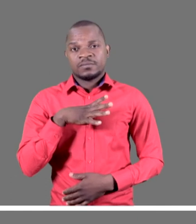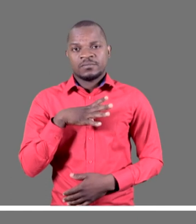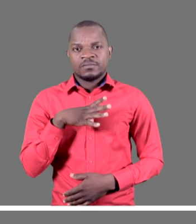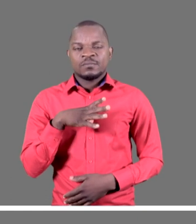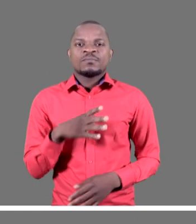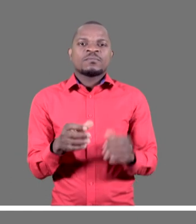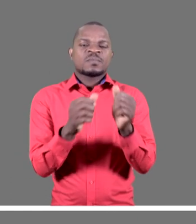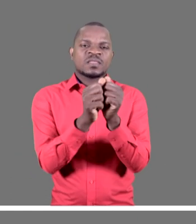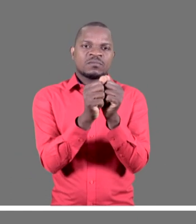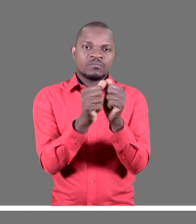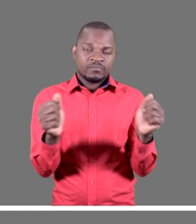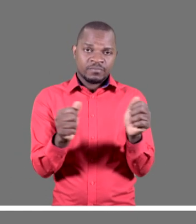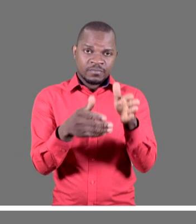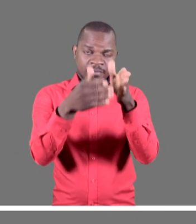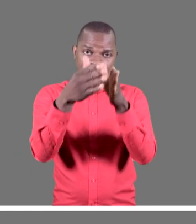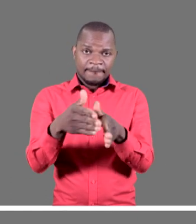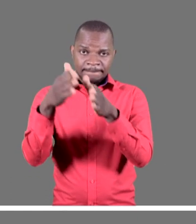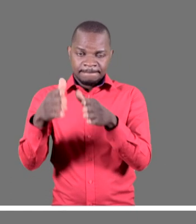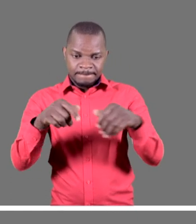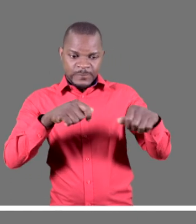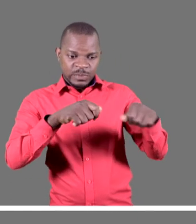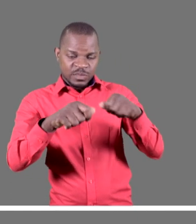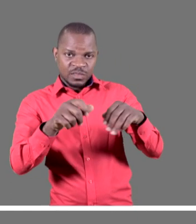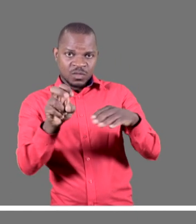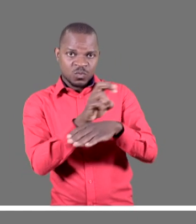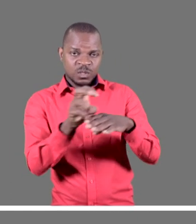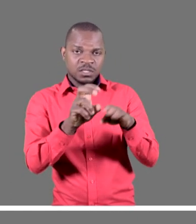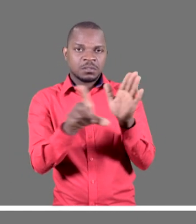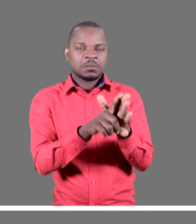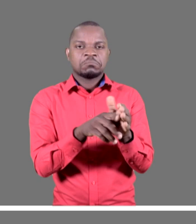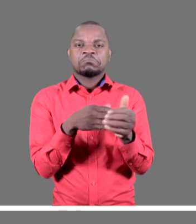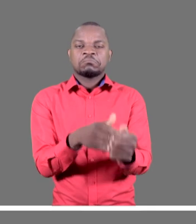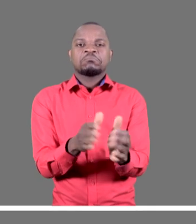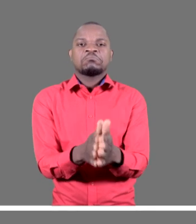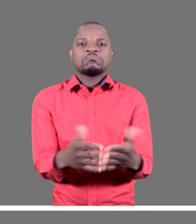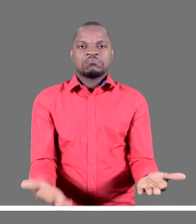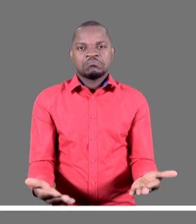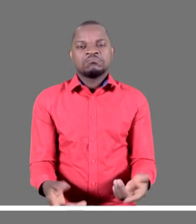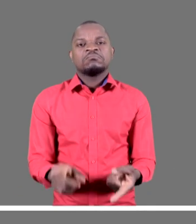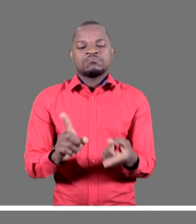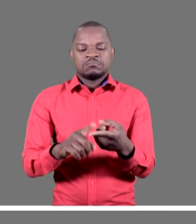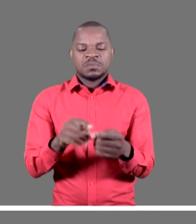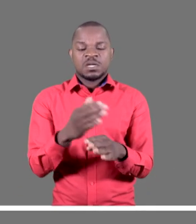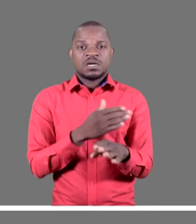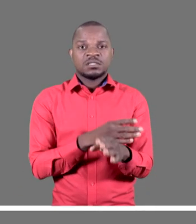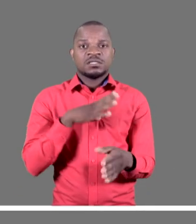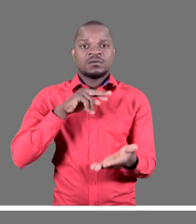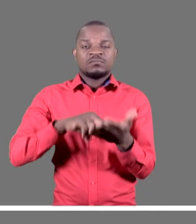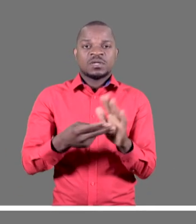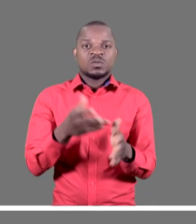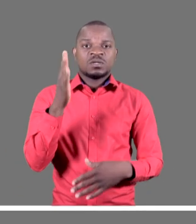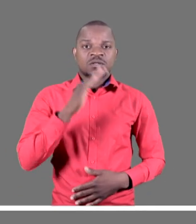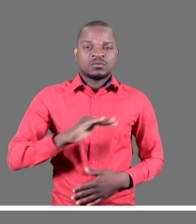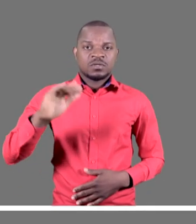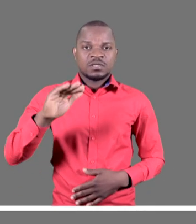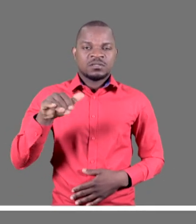mas os próprios gestores não têm conhecimento. Existiu o Plano Nacional da área de